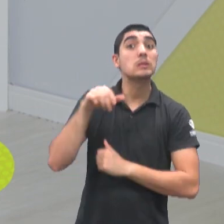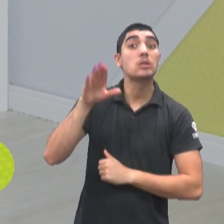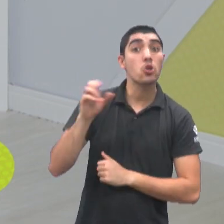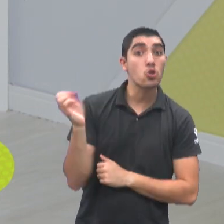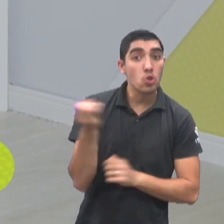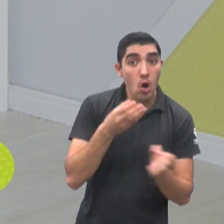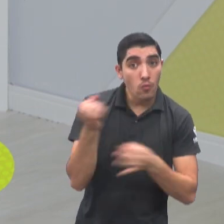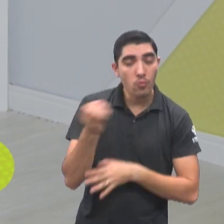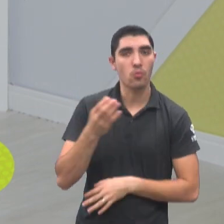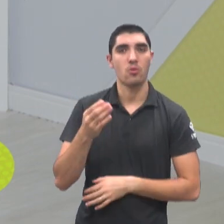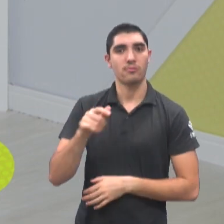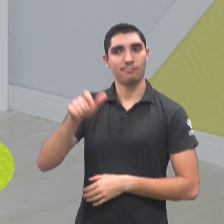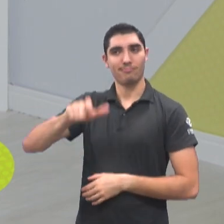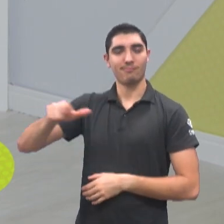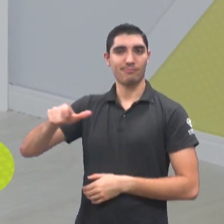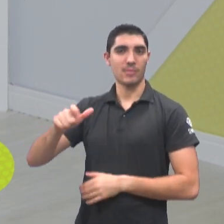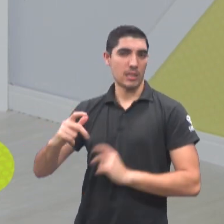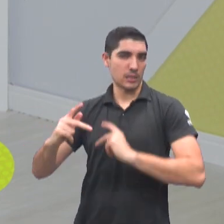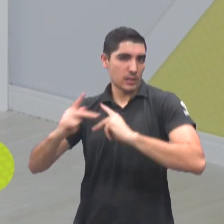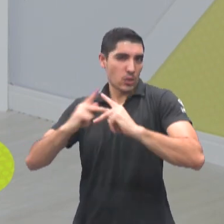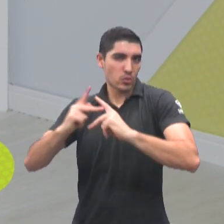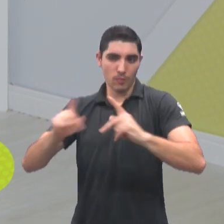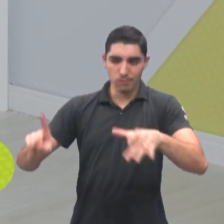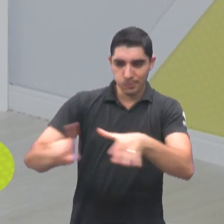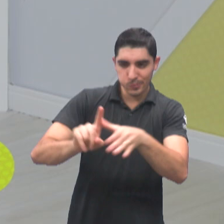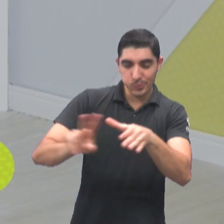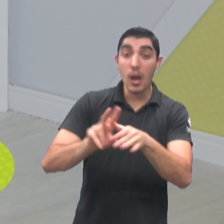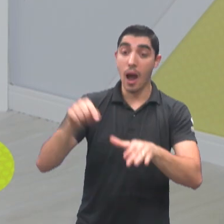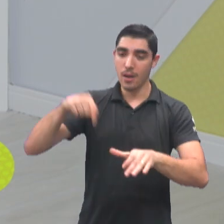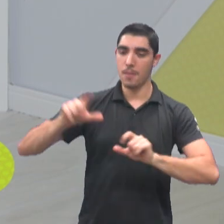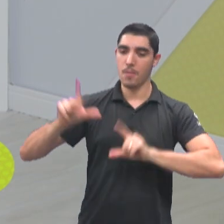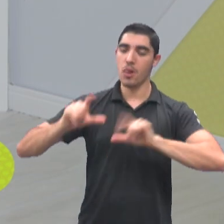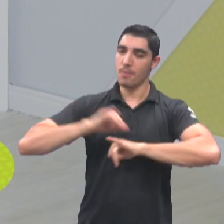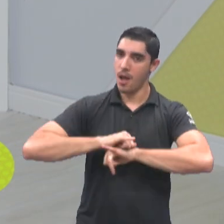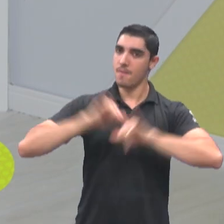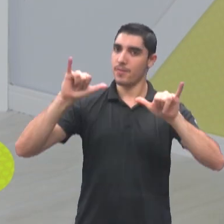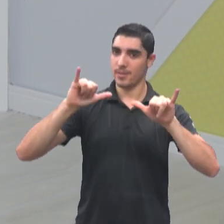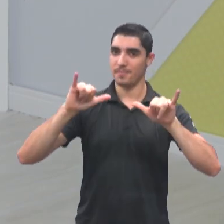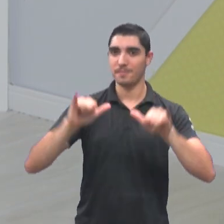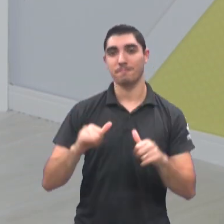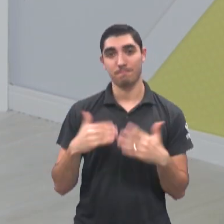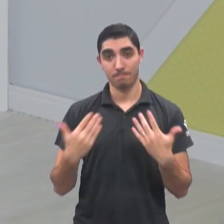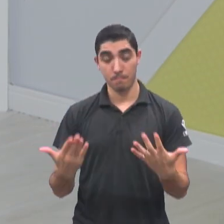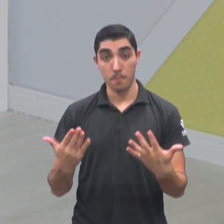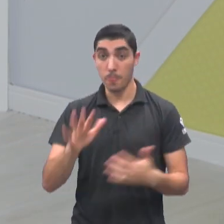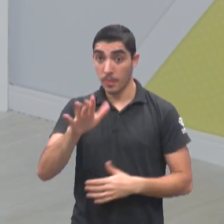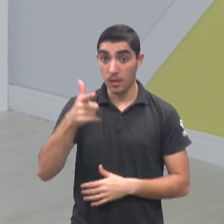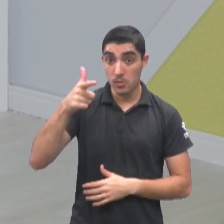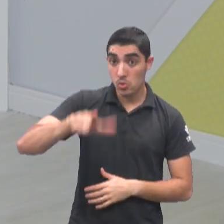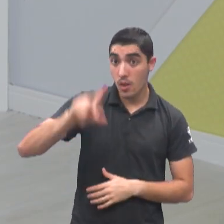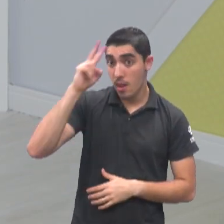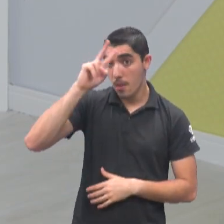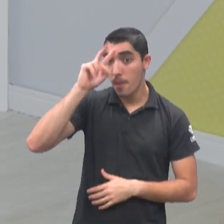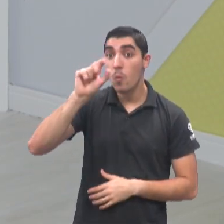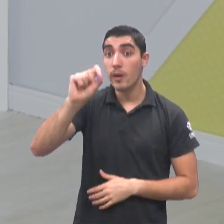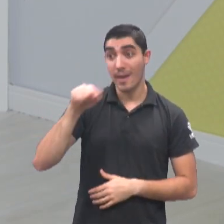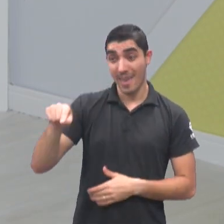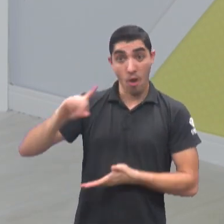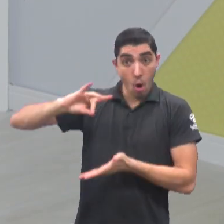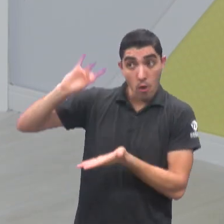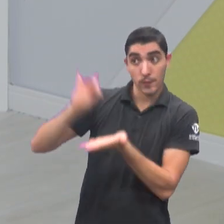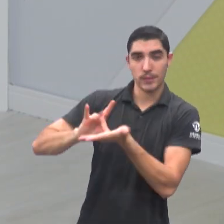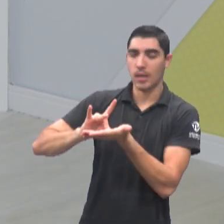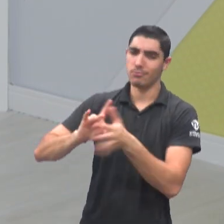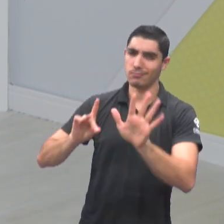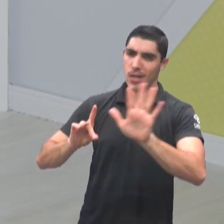novos nomes para a equipe do vôlei São José. A gente vai informando para você aqui dentro do nosso Hora do Esporte. Só confirmando que ainda não é oficial essas informações, mas